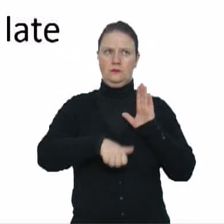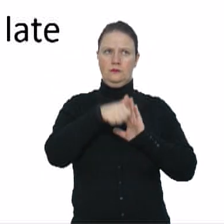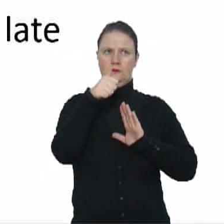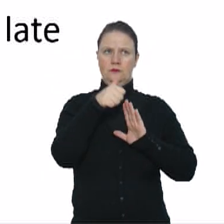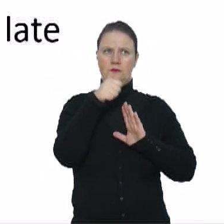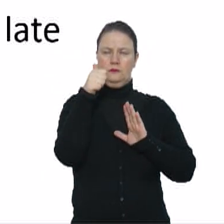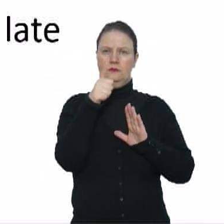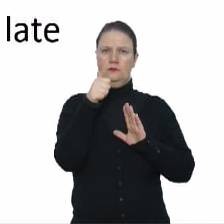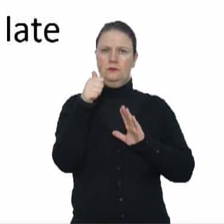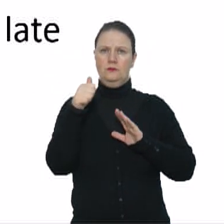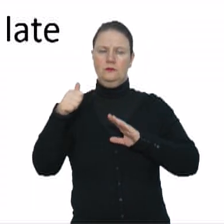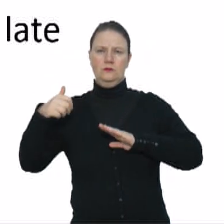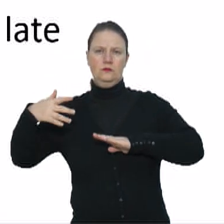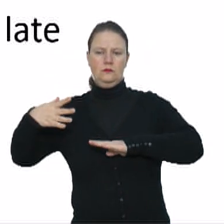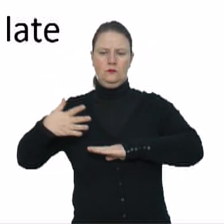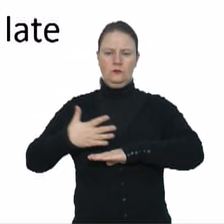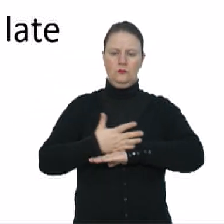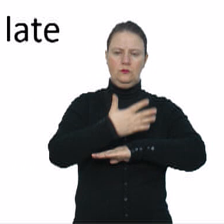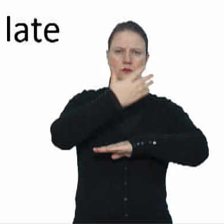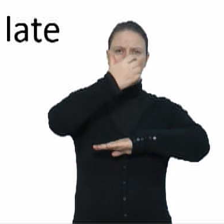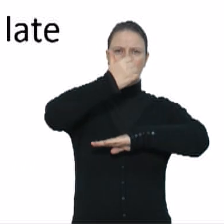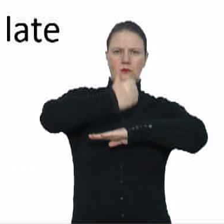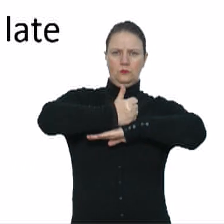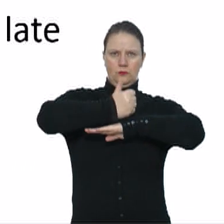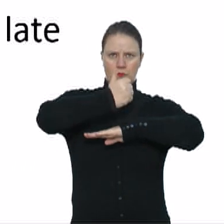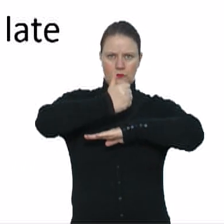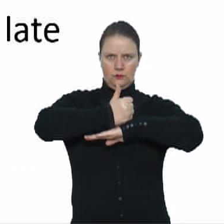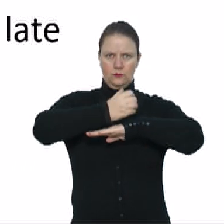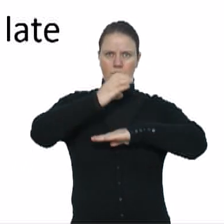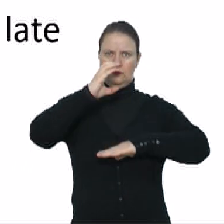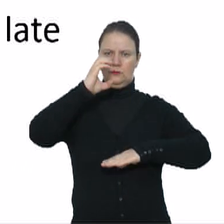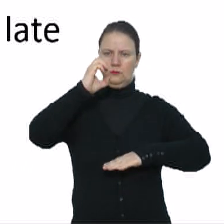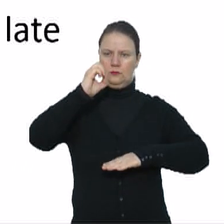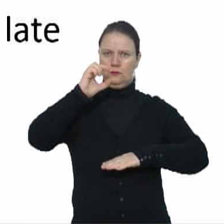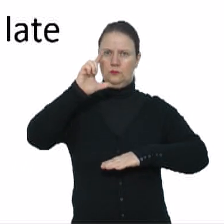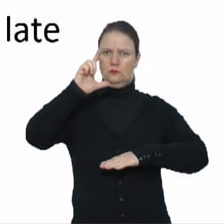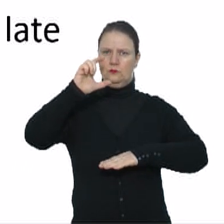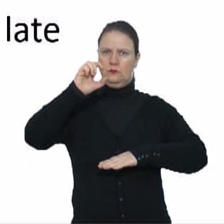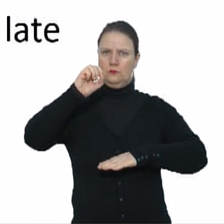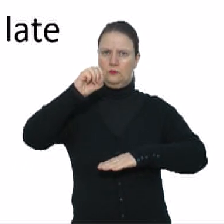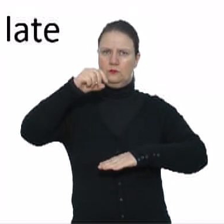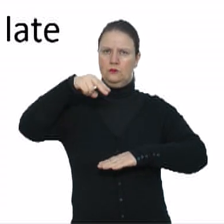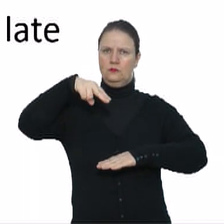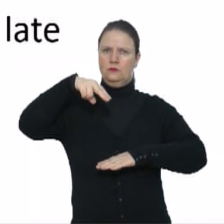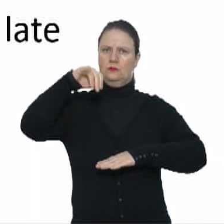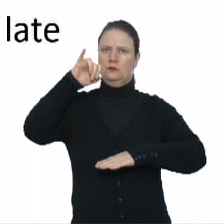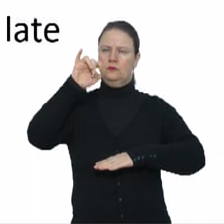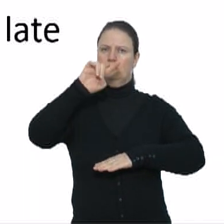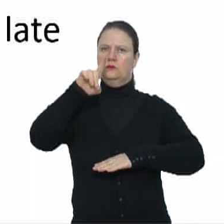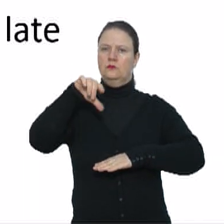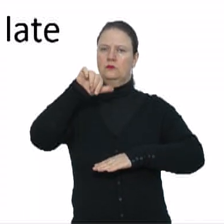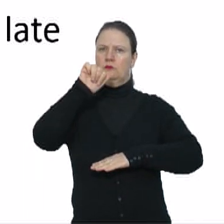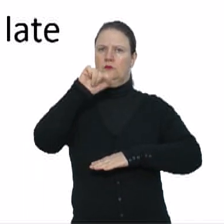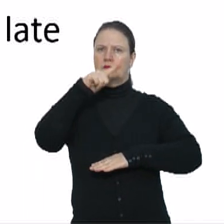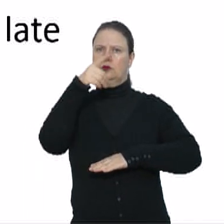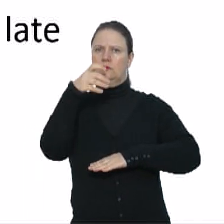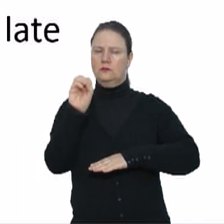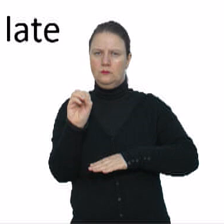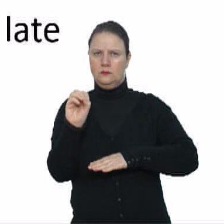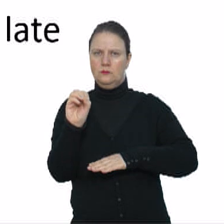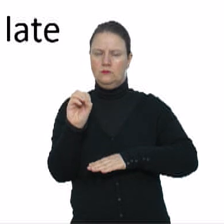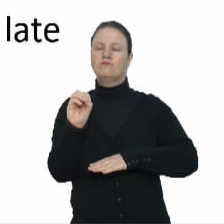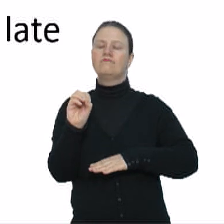a colonização britânica, que aconteceu no século 17, do século 17 até o século